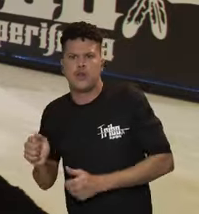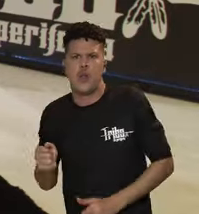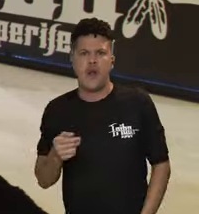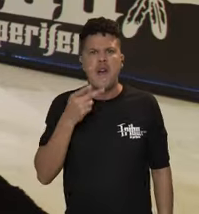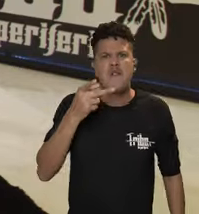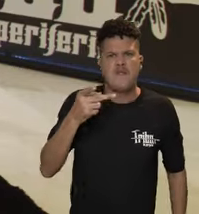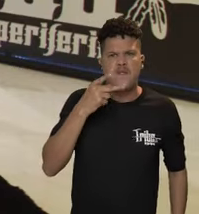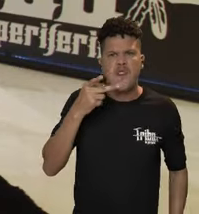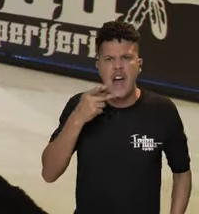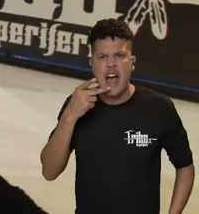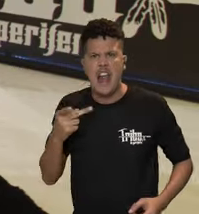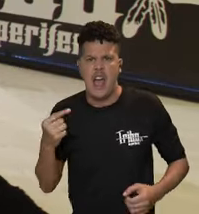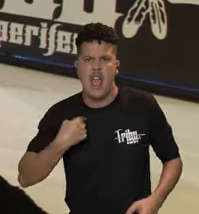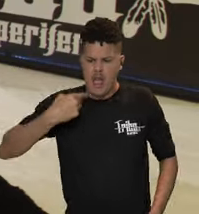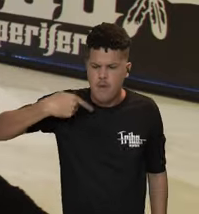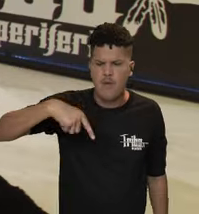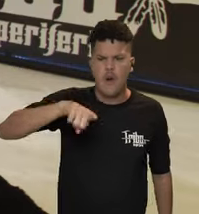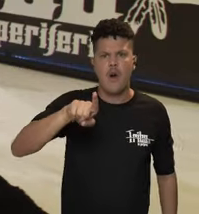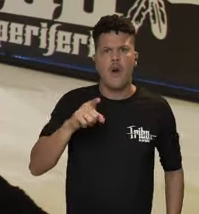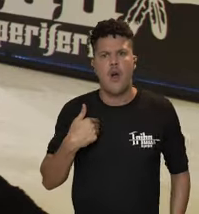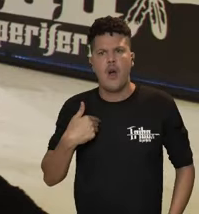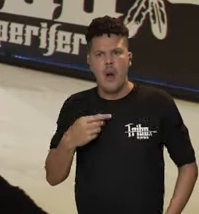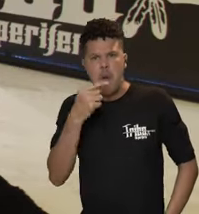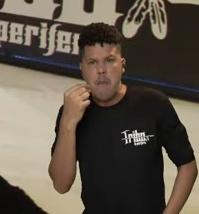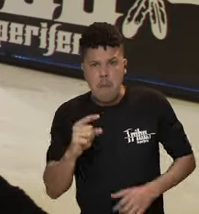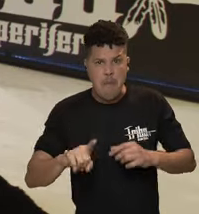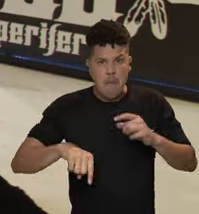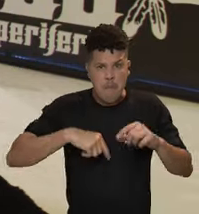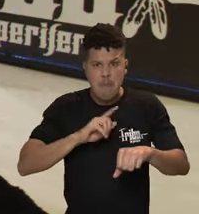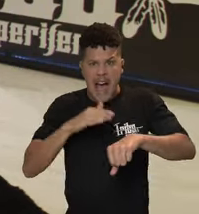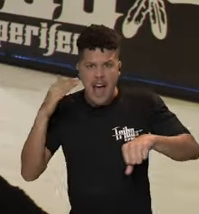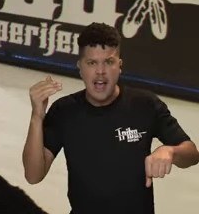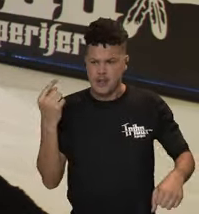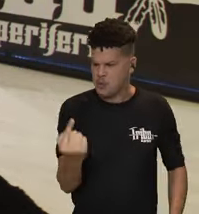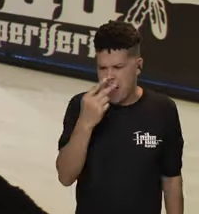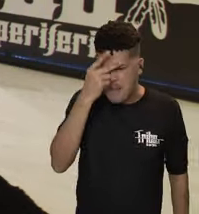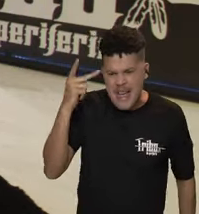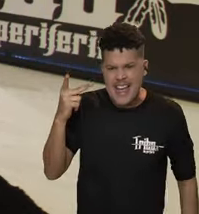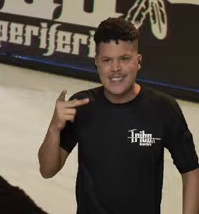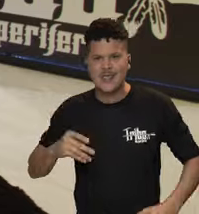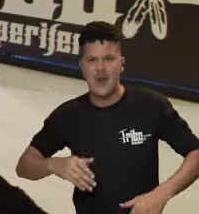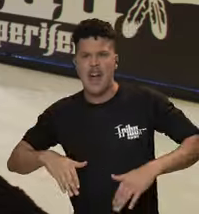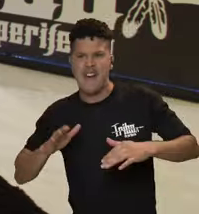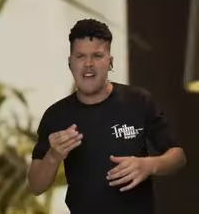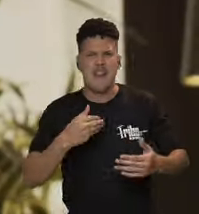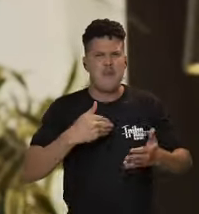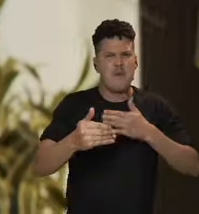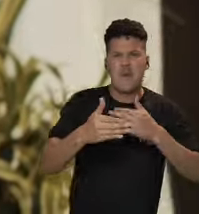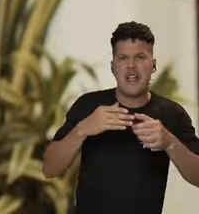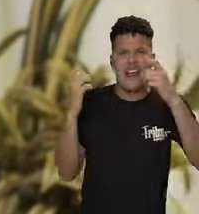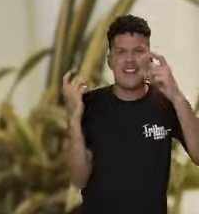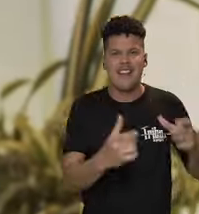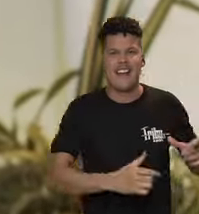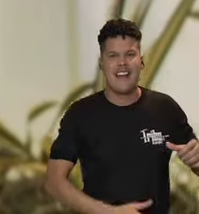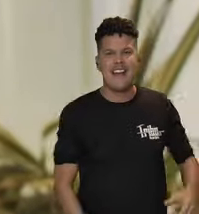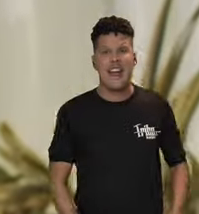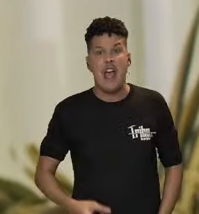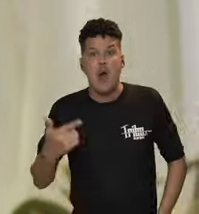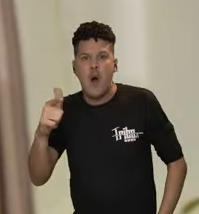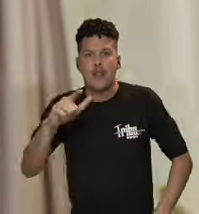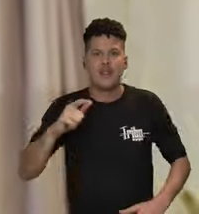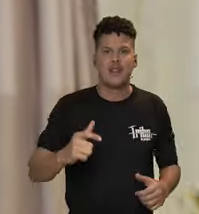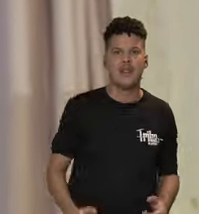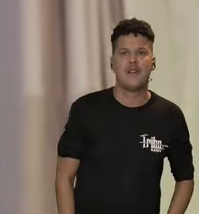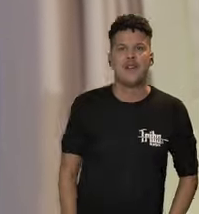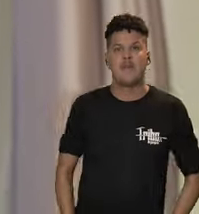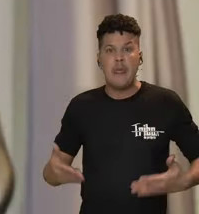a missão que eu vou. Pô, mais um moleque graduado que foi de Sodoma, Gomorra. Outro episódio,